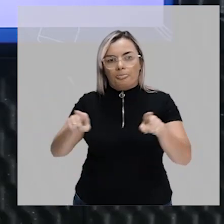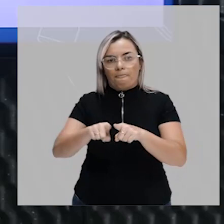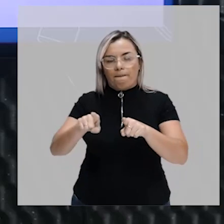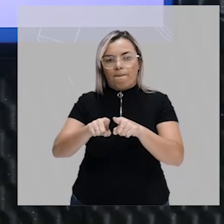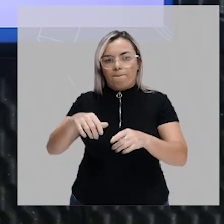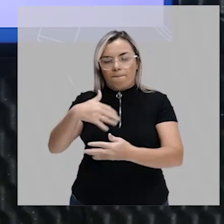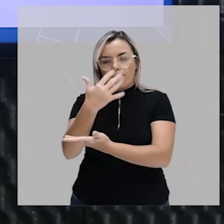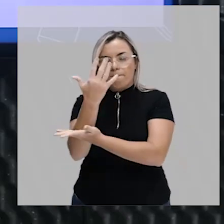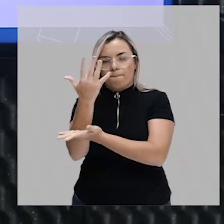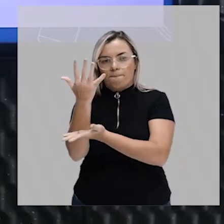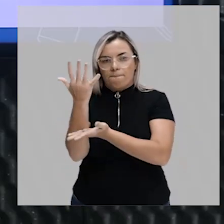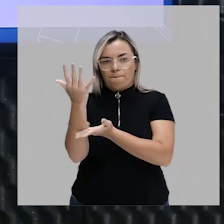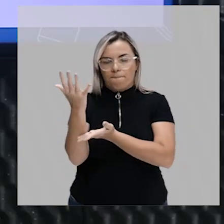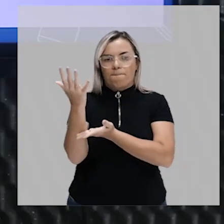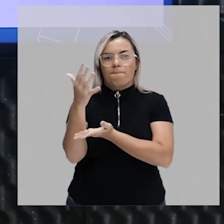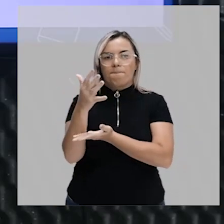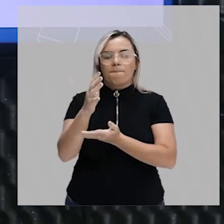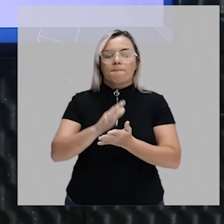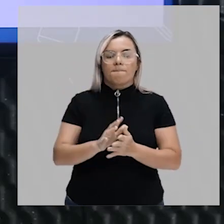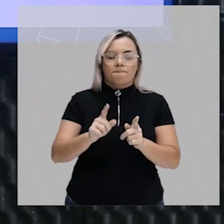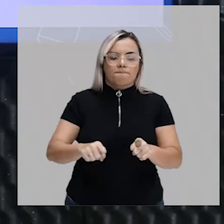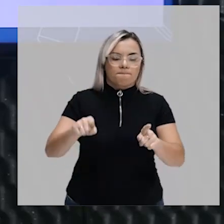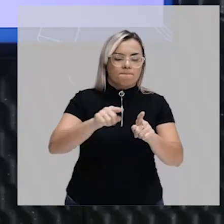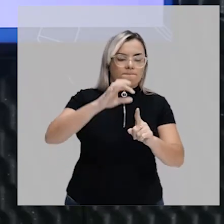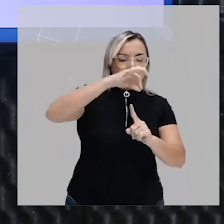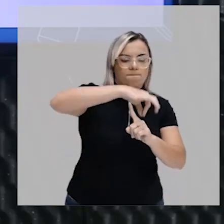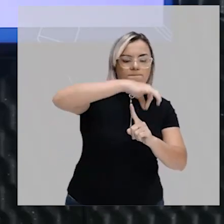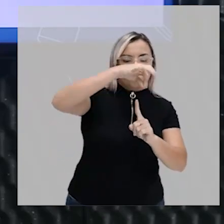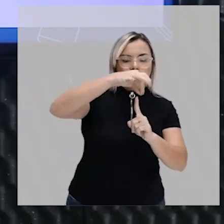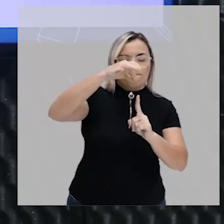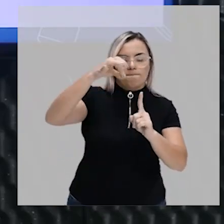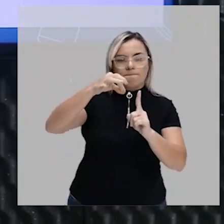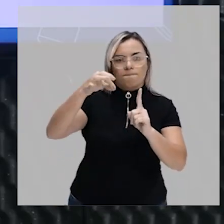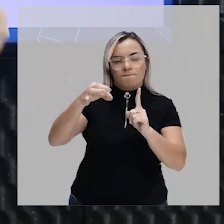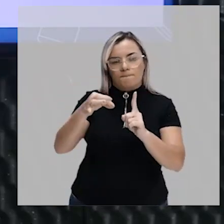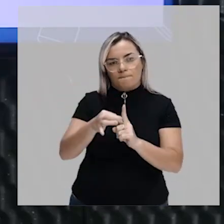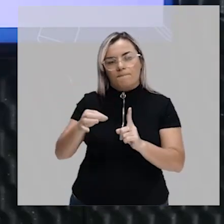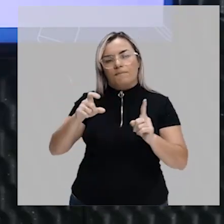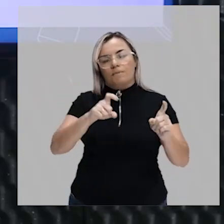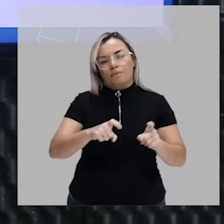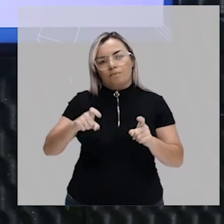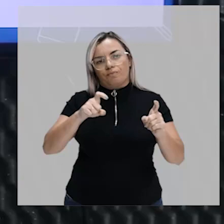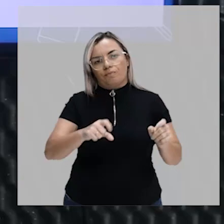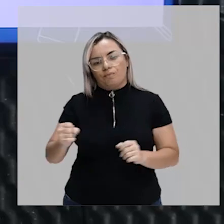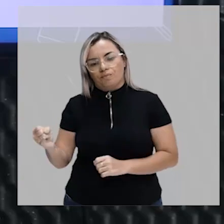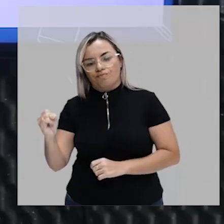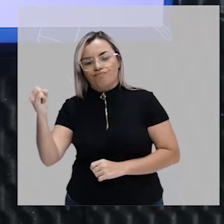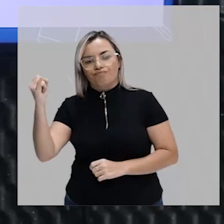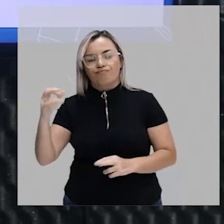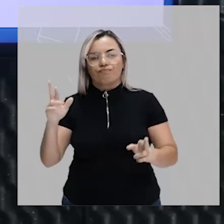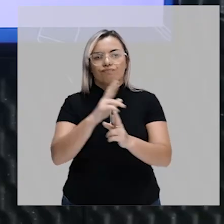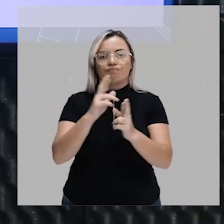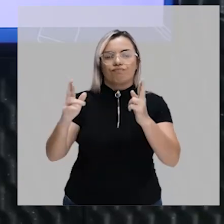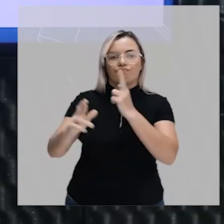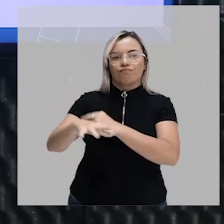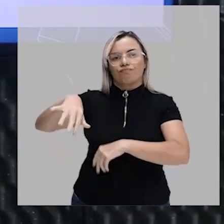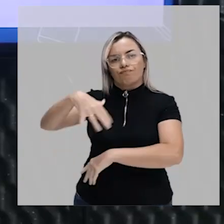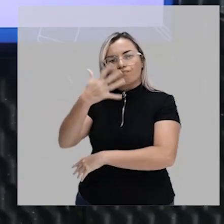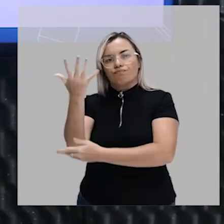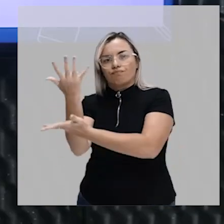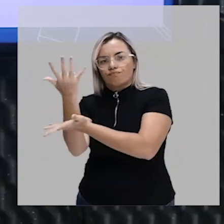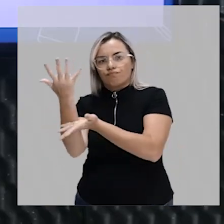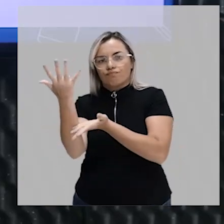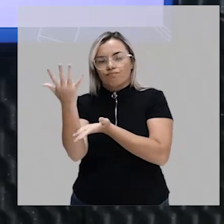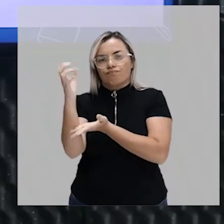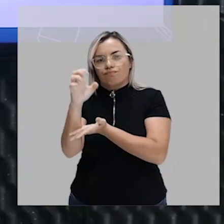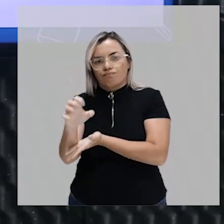lei e também até para a soja, galera, tá certo? Essas 3 atividades são importantes relativas ao desmatamento da região norte. E aí ele